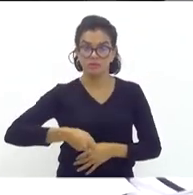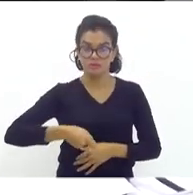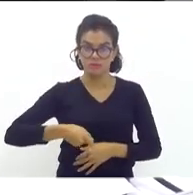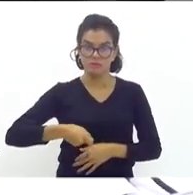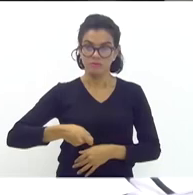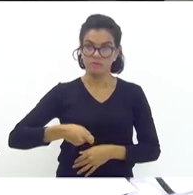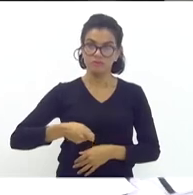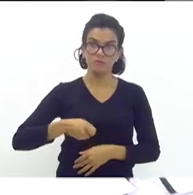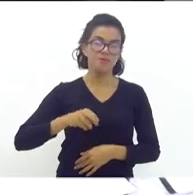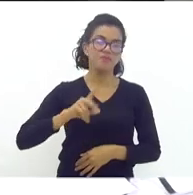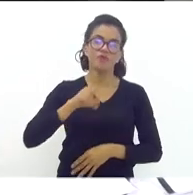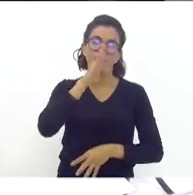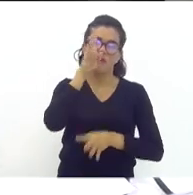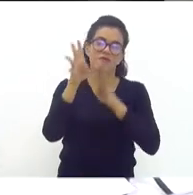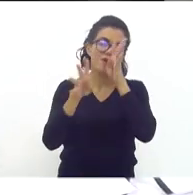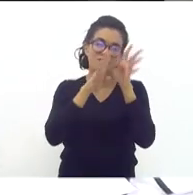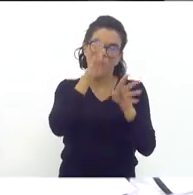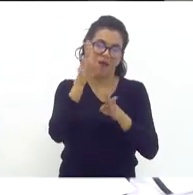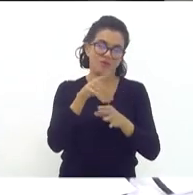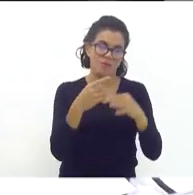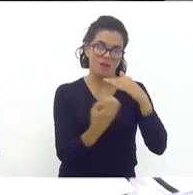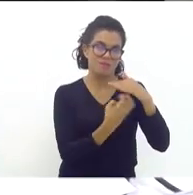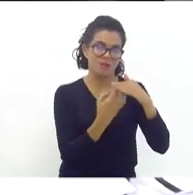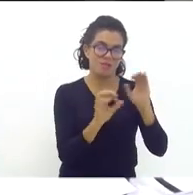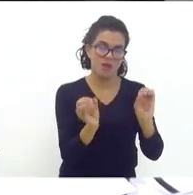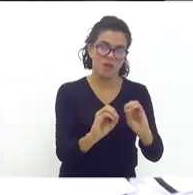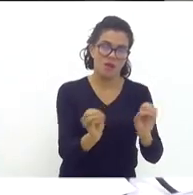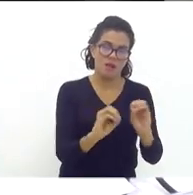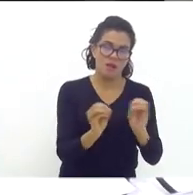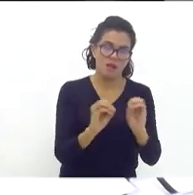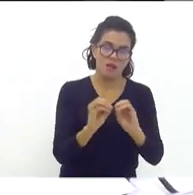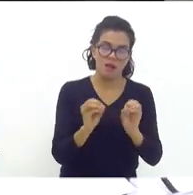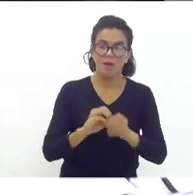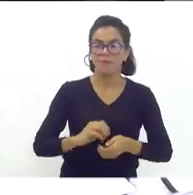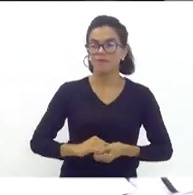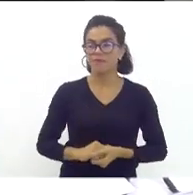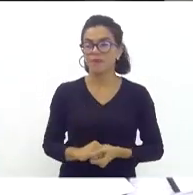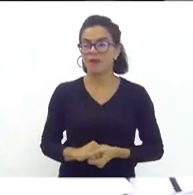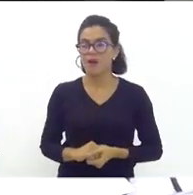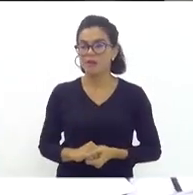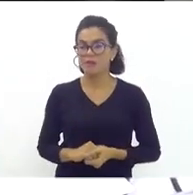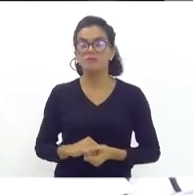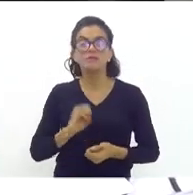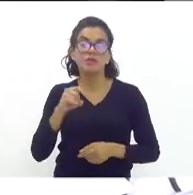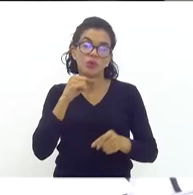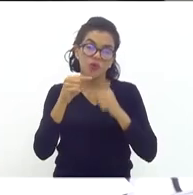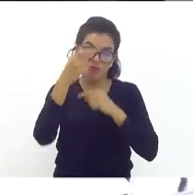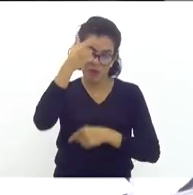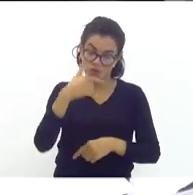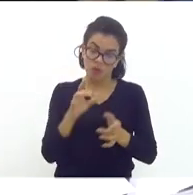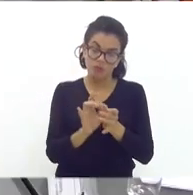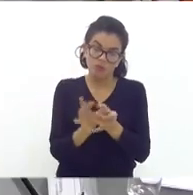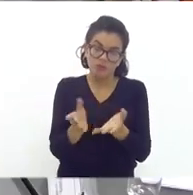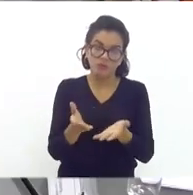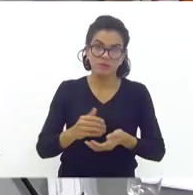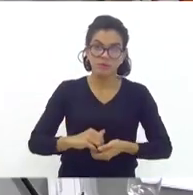não foi inventado no ato pela agência Mas é uma deliberação já em vigor espero se tiver alguma dúvida